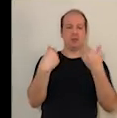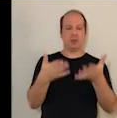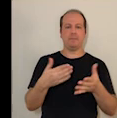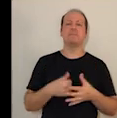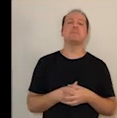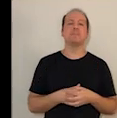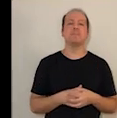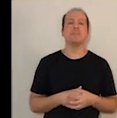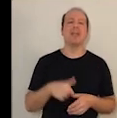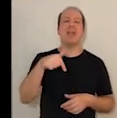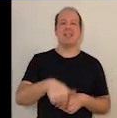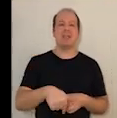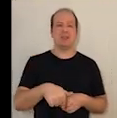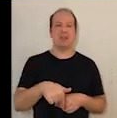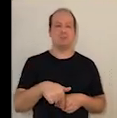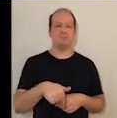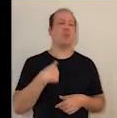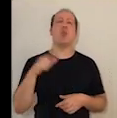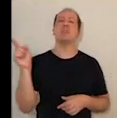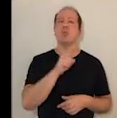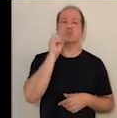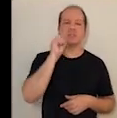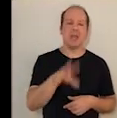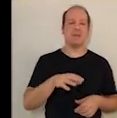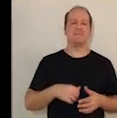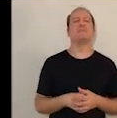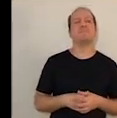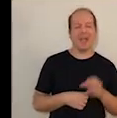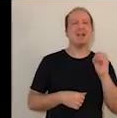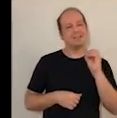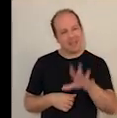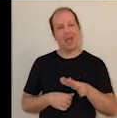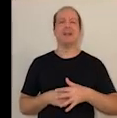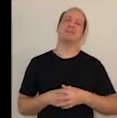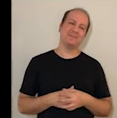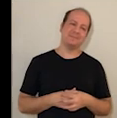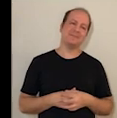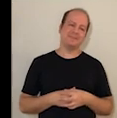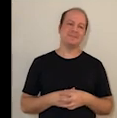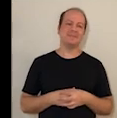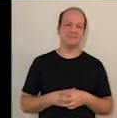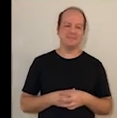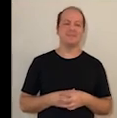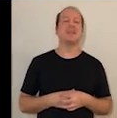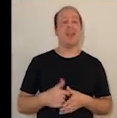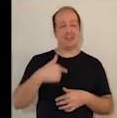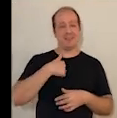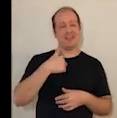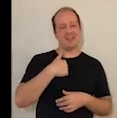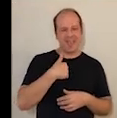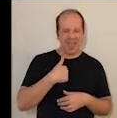restam. Antes ser enforcado do que deixar todo o meu dinheiro para você. Daqui não